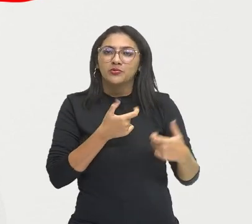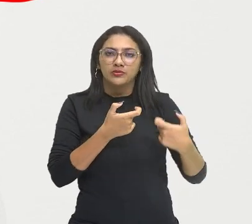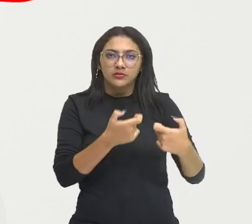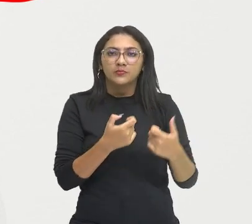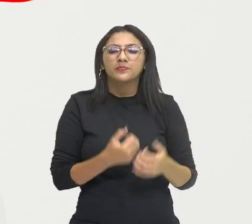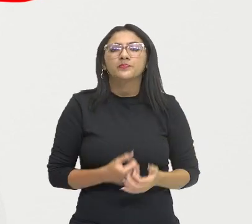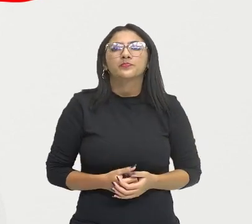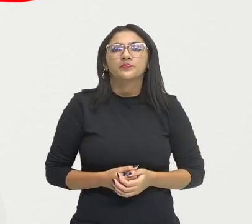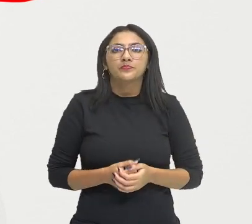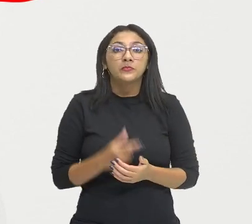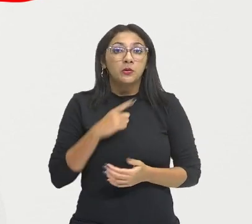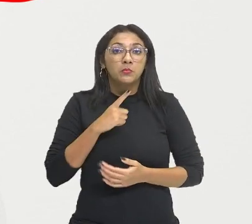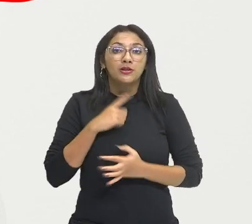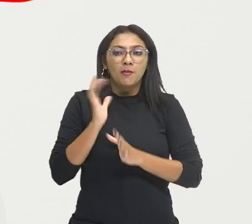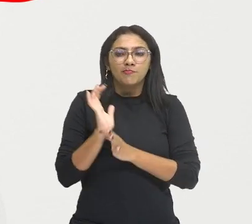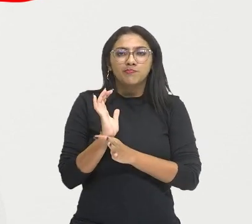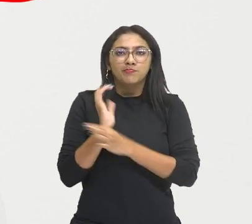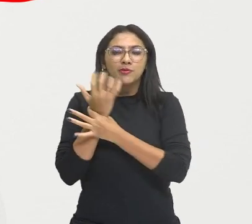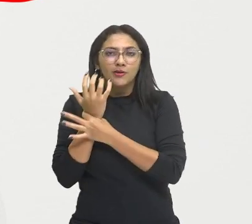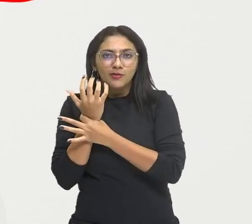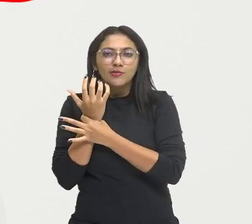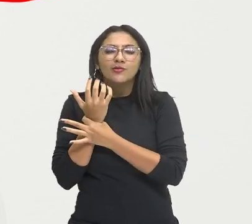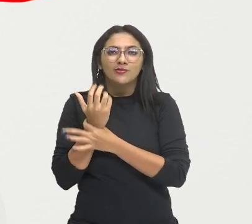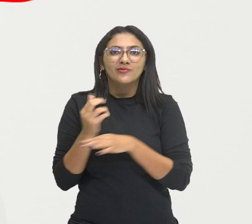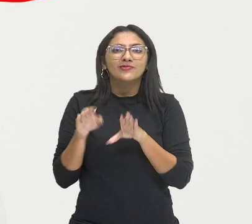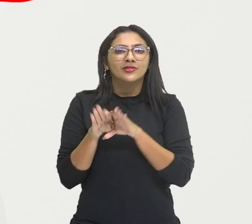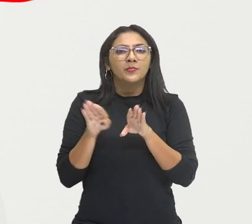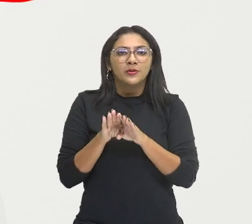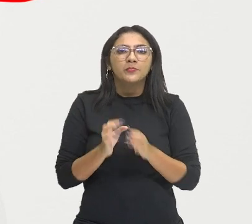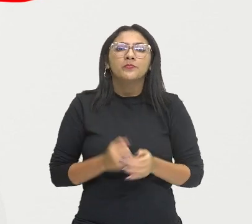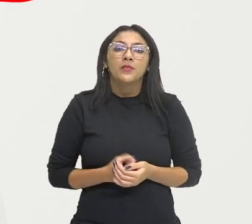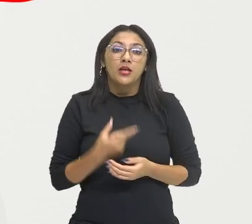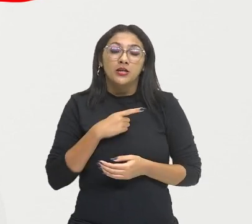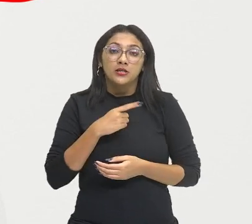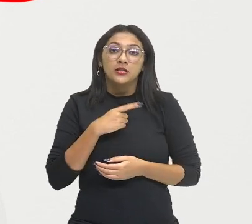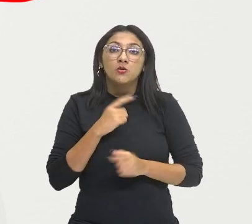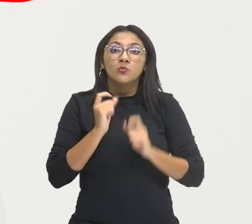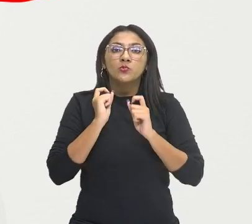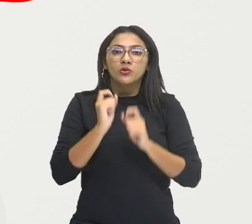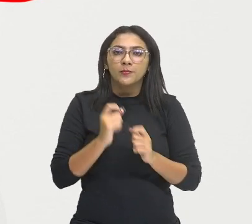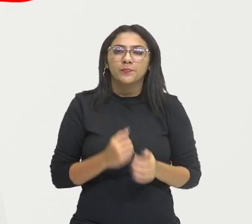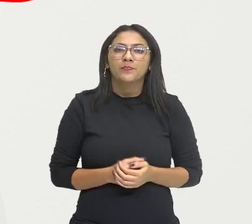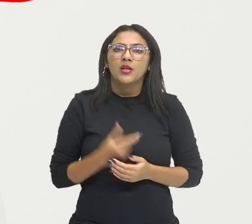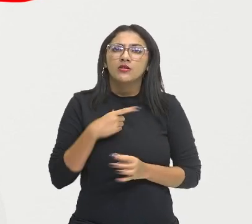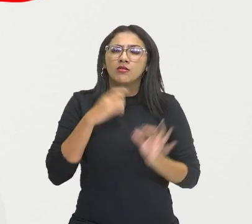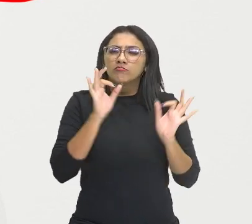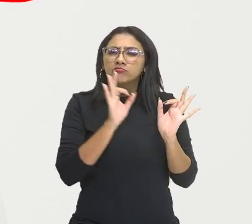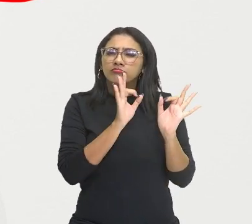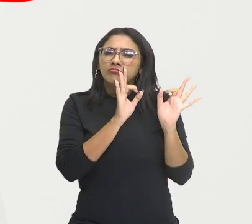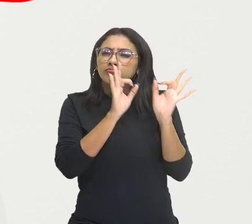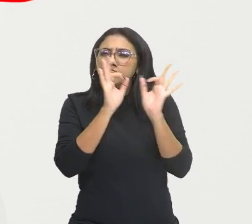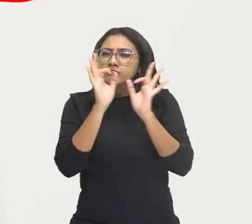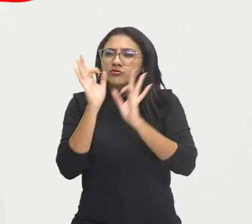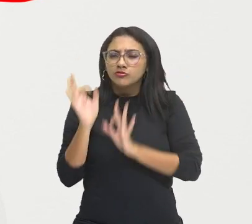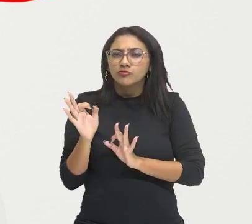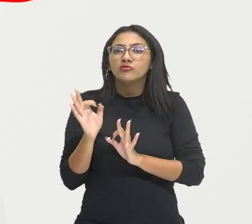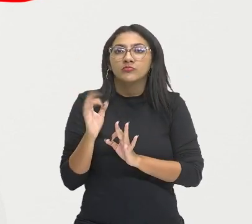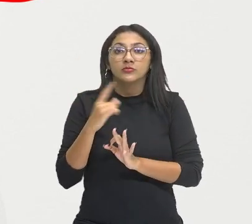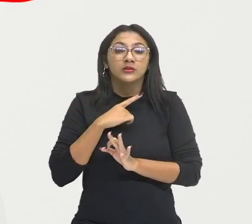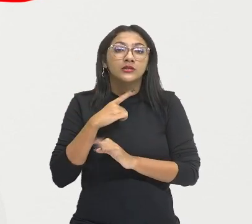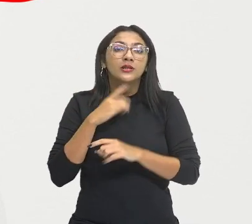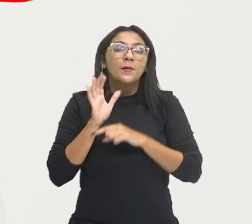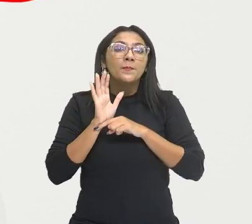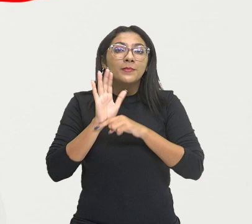reforçar ainda mais essa destruição e devastação do continente europeu, eu tenho aqui um tape com imagens, tá, que demonstram